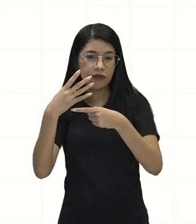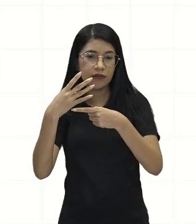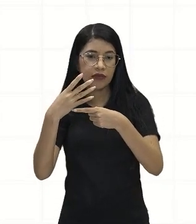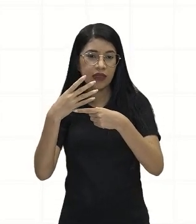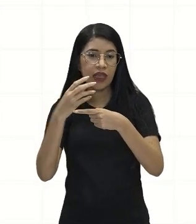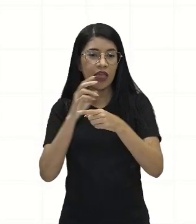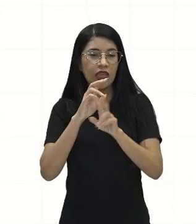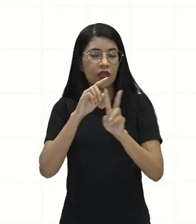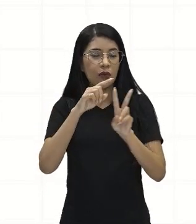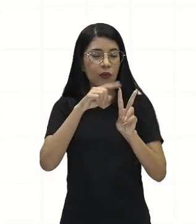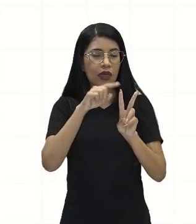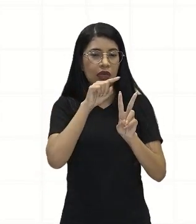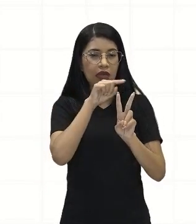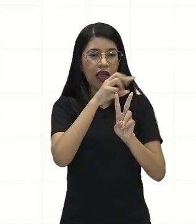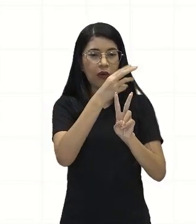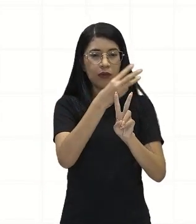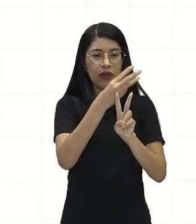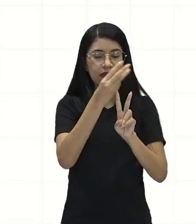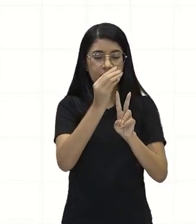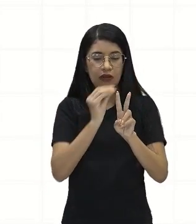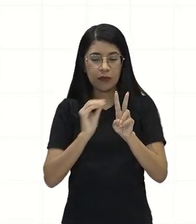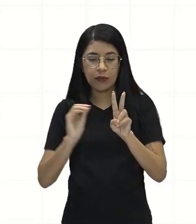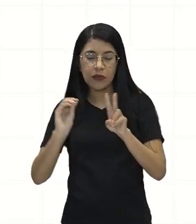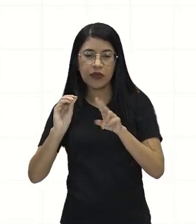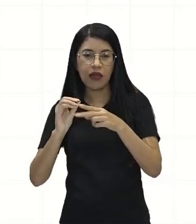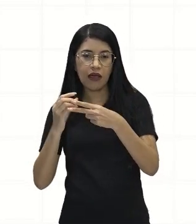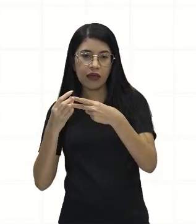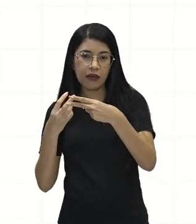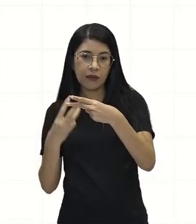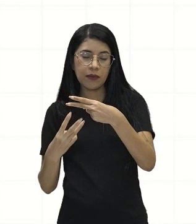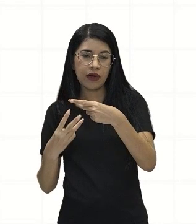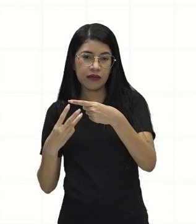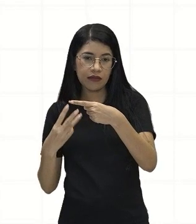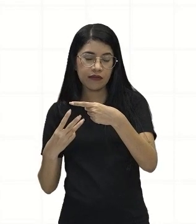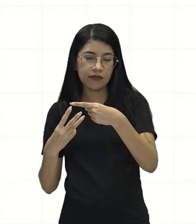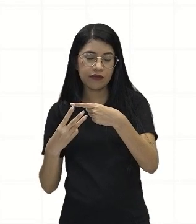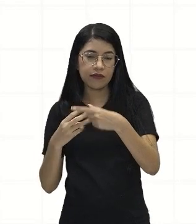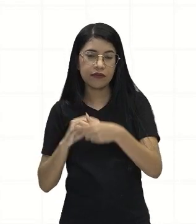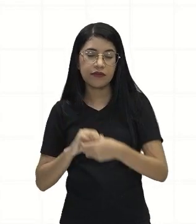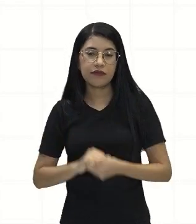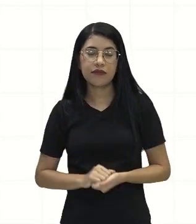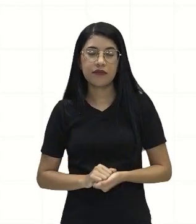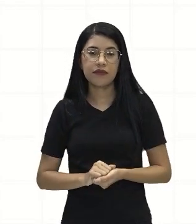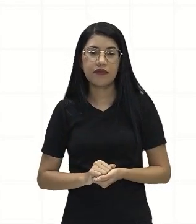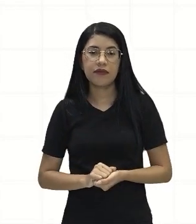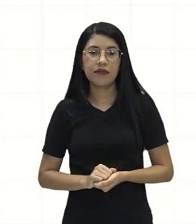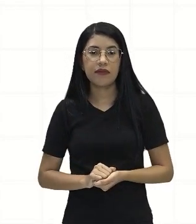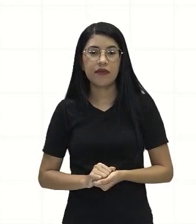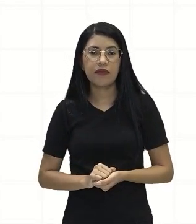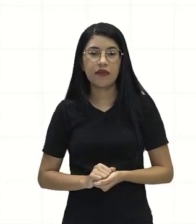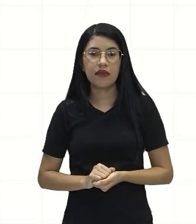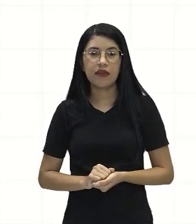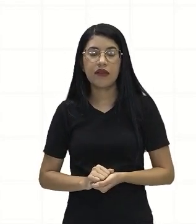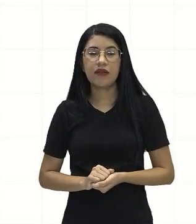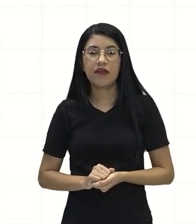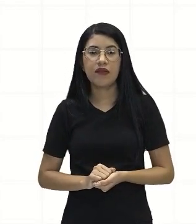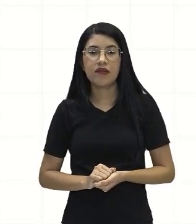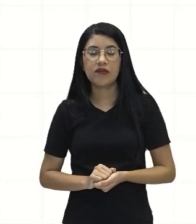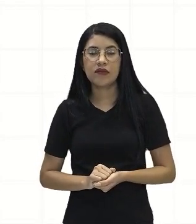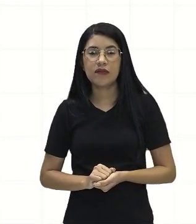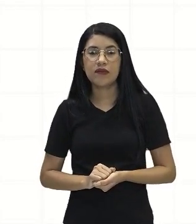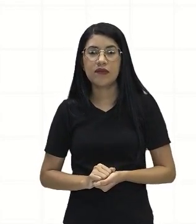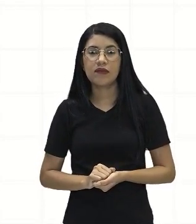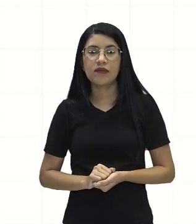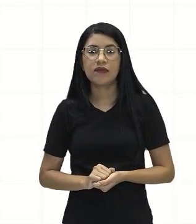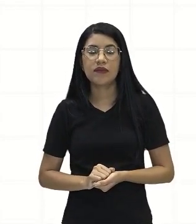e o índice fica embaixo. Olha aí, ele se transforma nesse número. No nosso caso aqui, olha, nós estamos